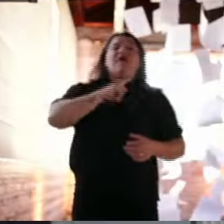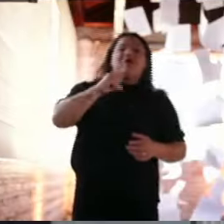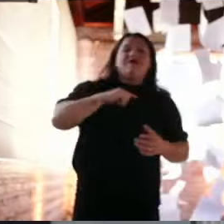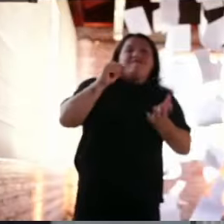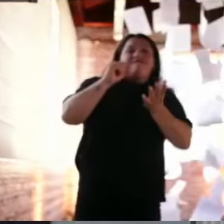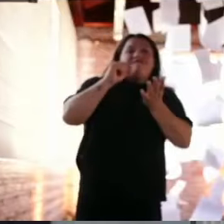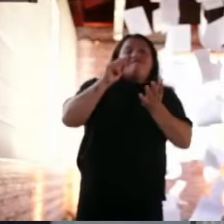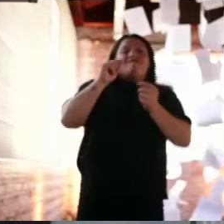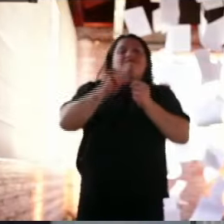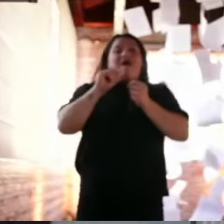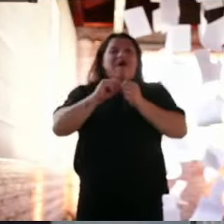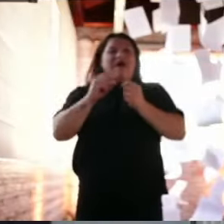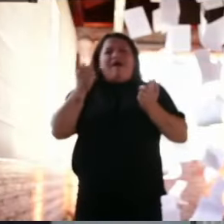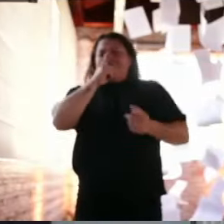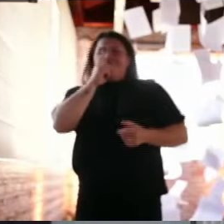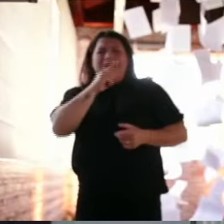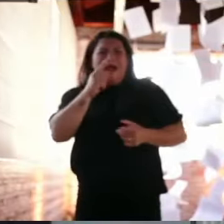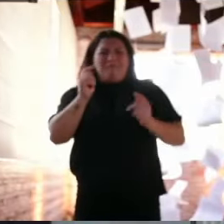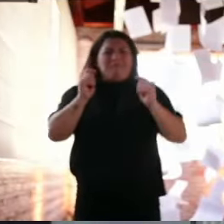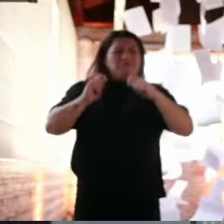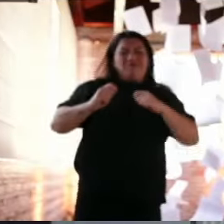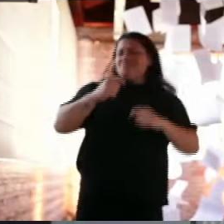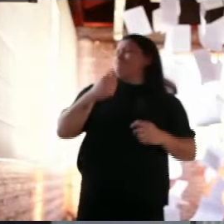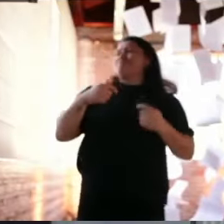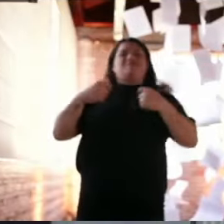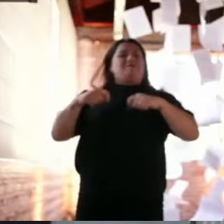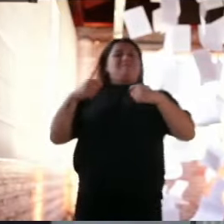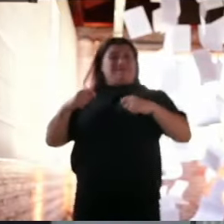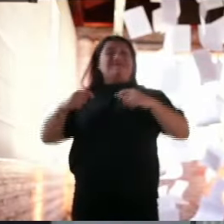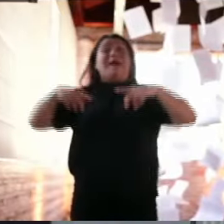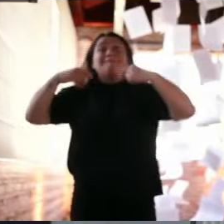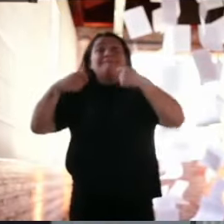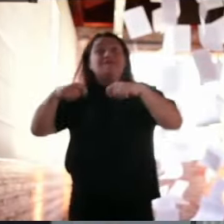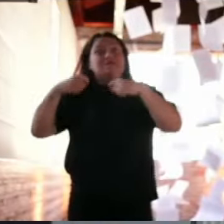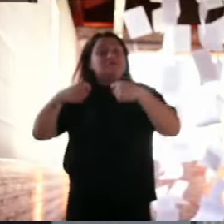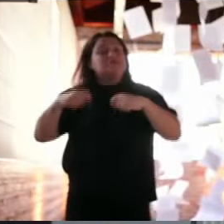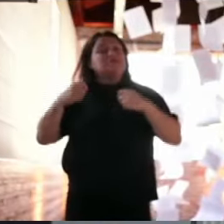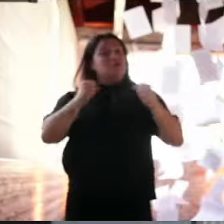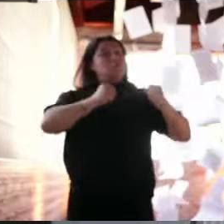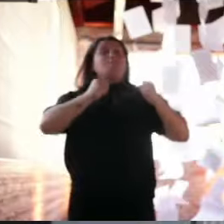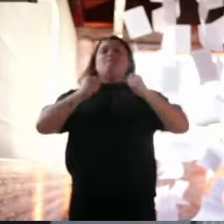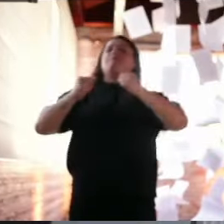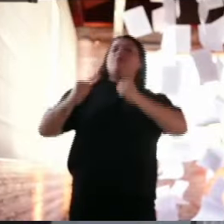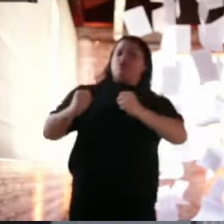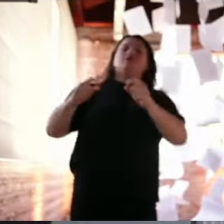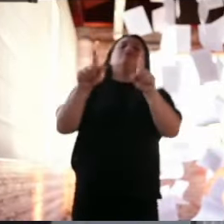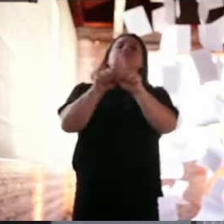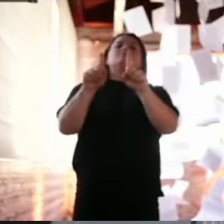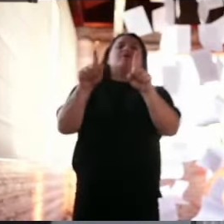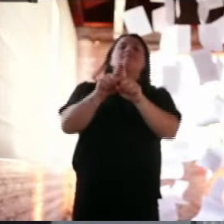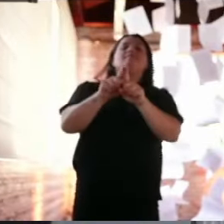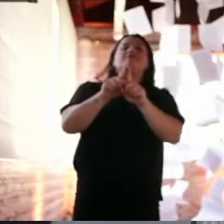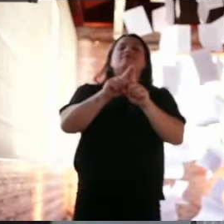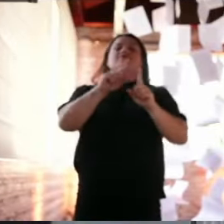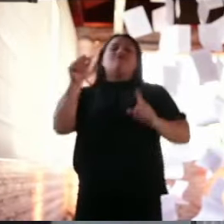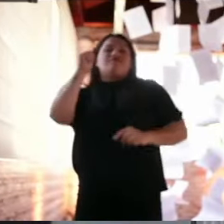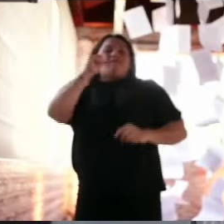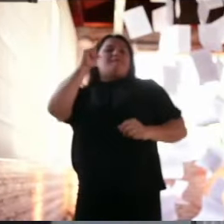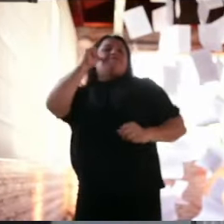não tá precisando de poder esfálicos Aliás a gente está perecendo deles a gente tá precisando de poderes que também foram chamados de